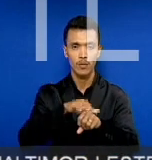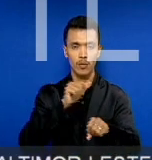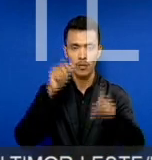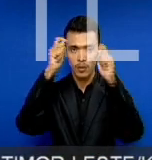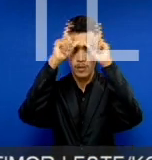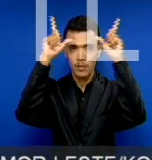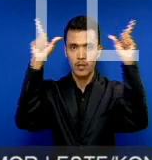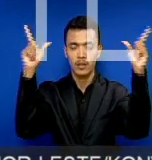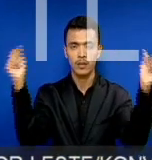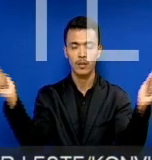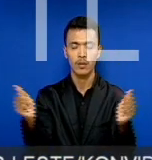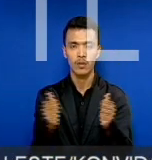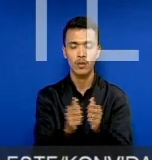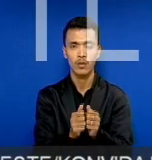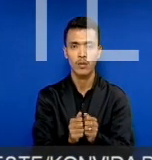Timor-Leste ho